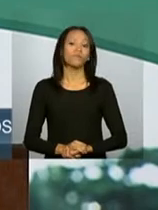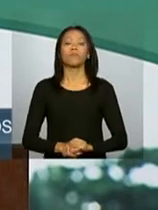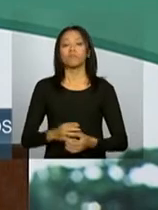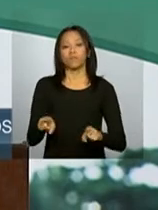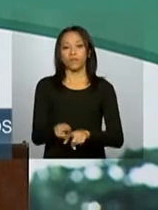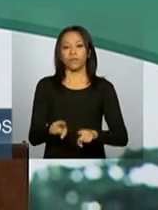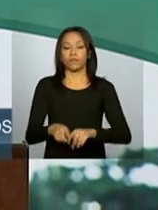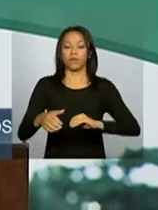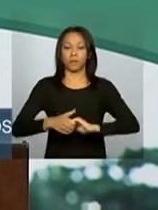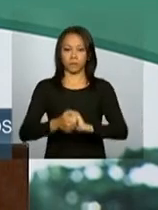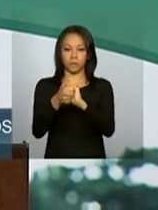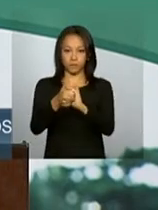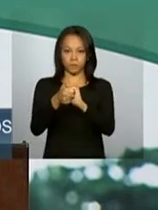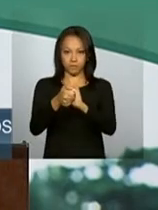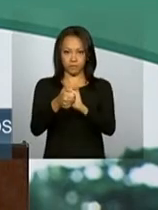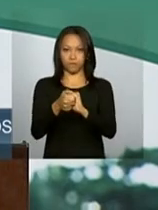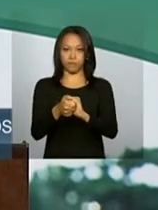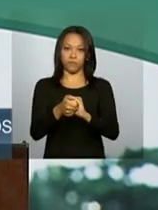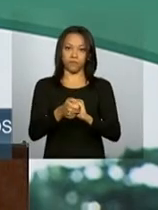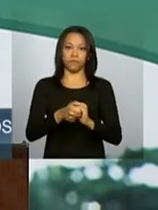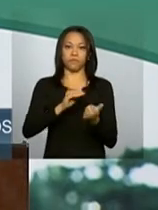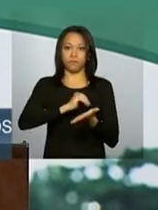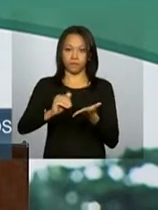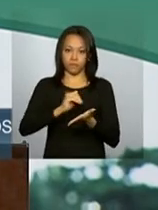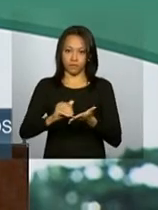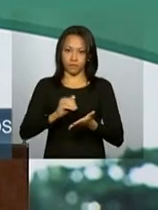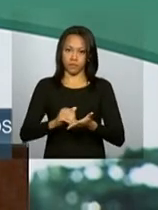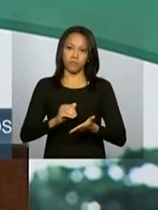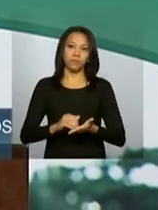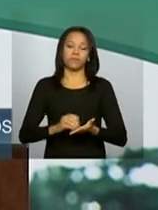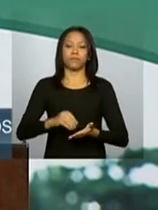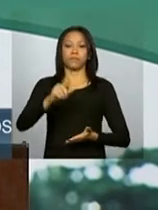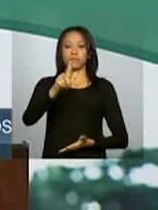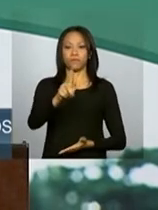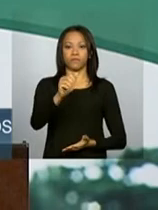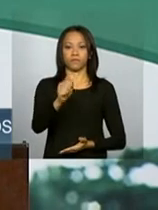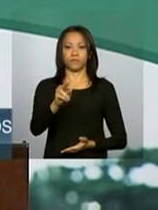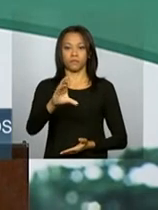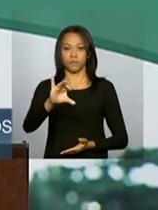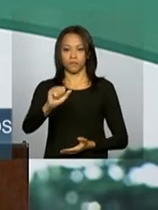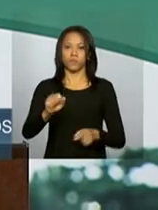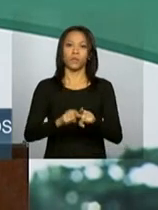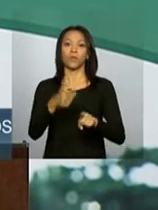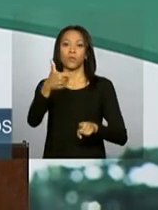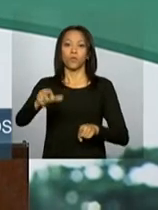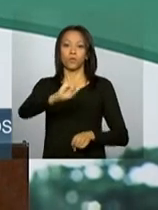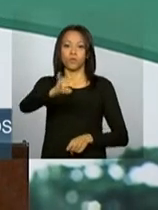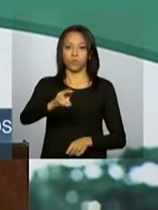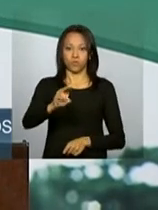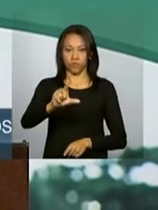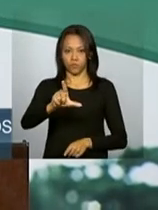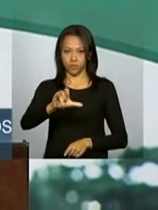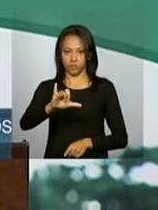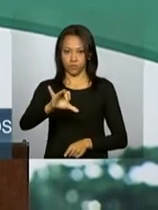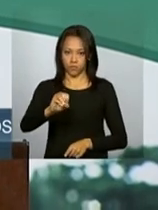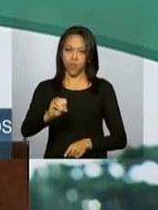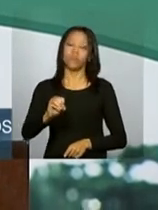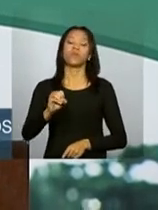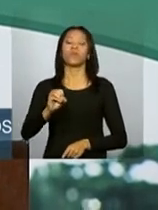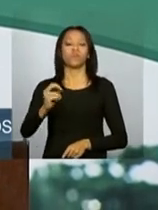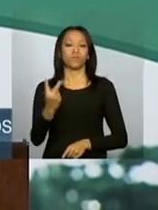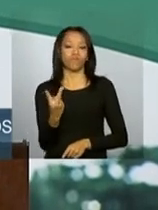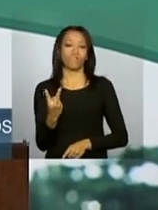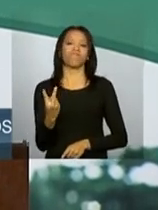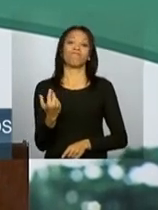Cumprimentar aqui os secretários Oswaldo Garcia e o secretário Júlio Eduardo, que